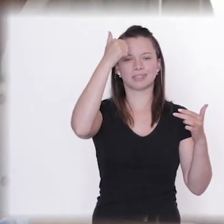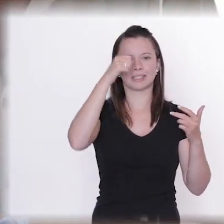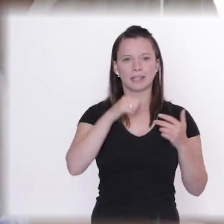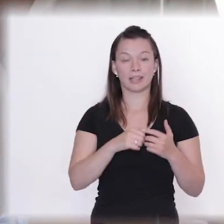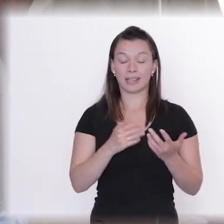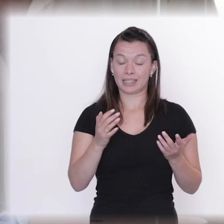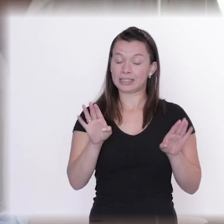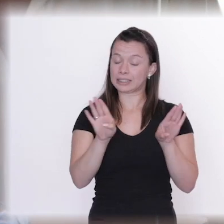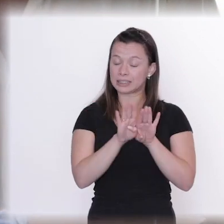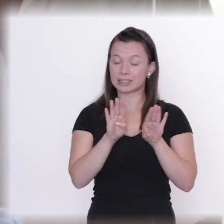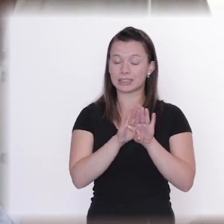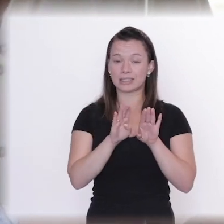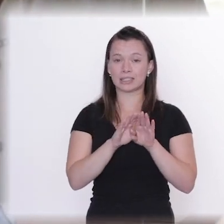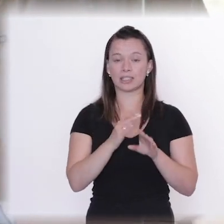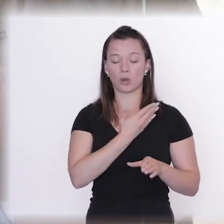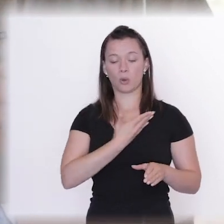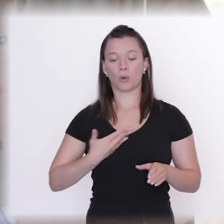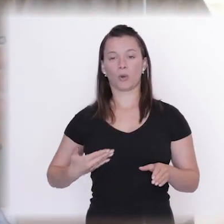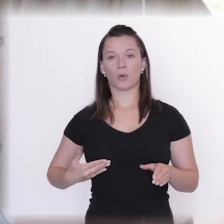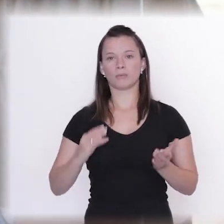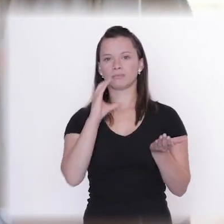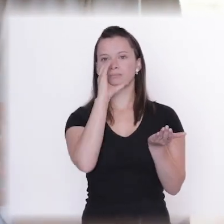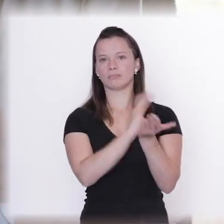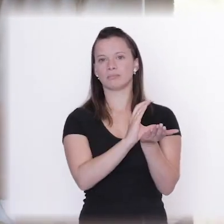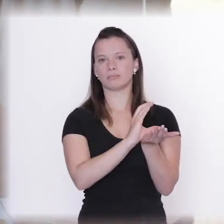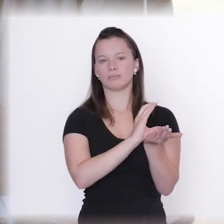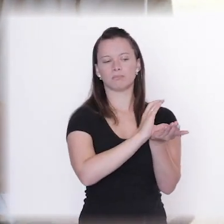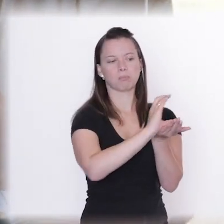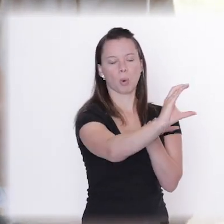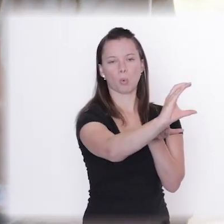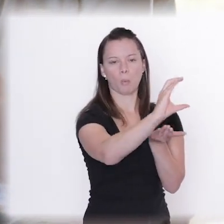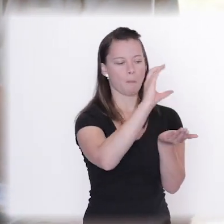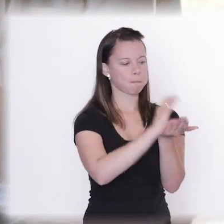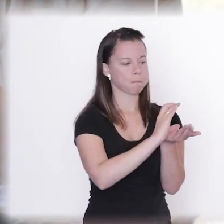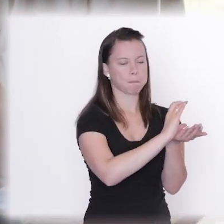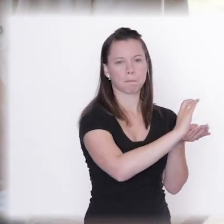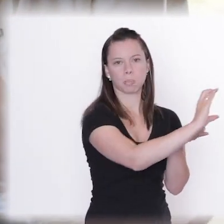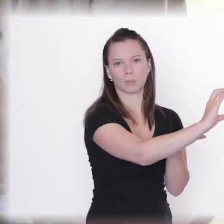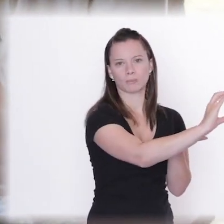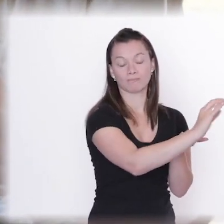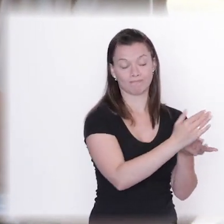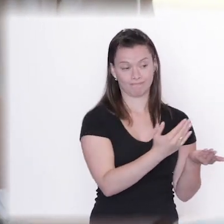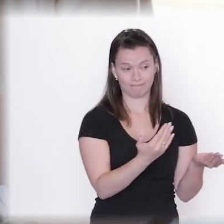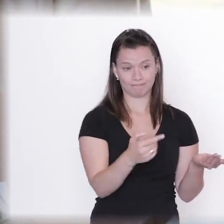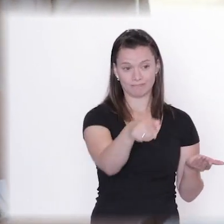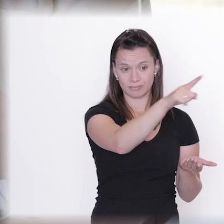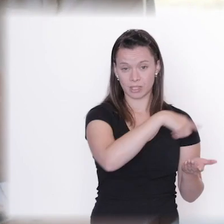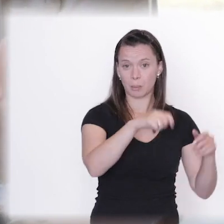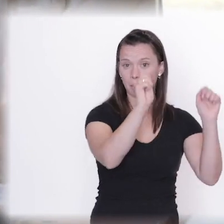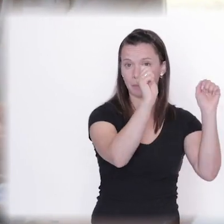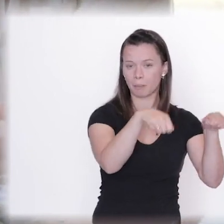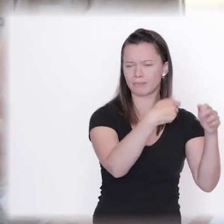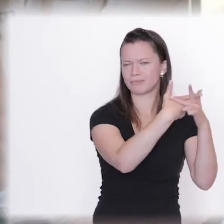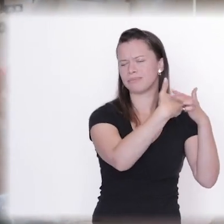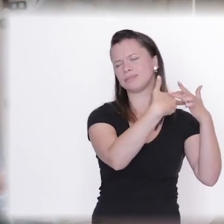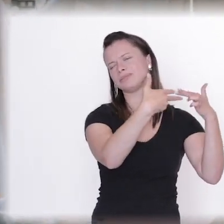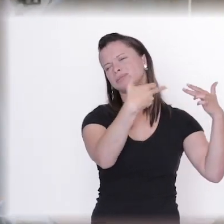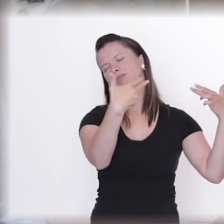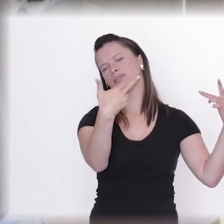investe mais. Então você tem um acúmulo de possibilidades em determinadas regiões,